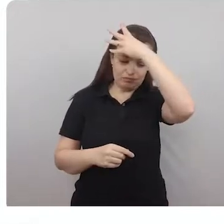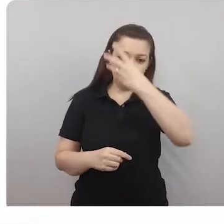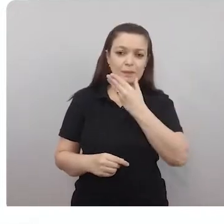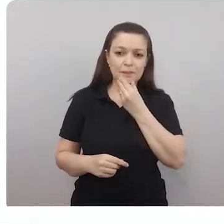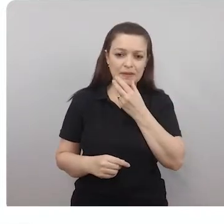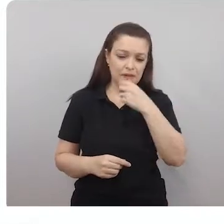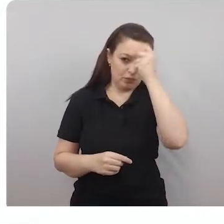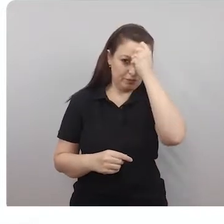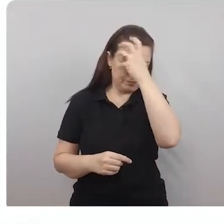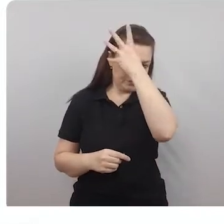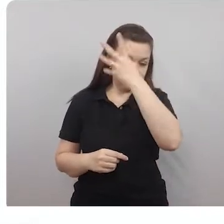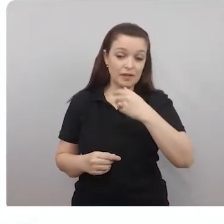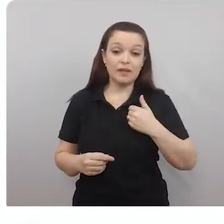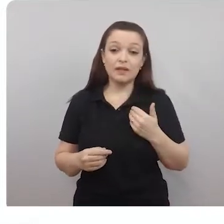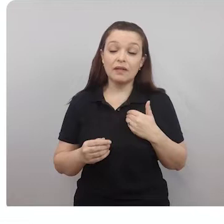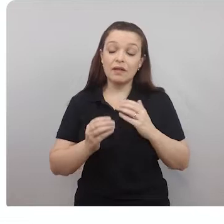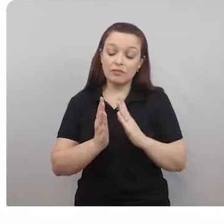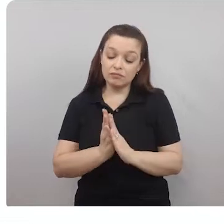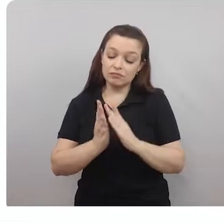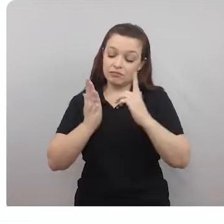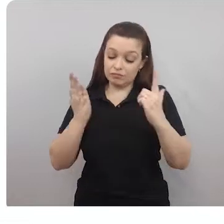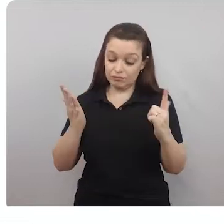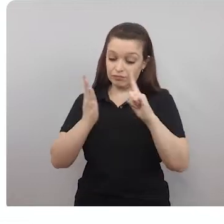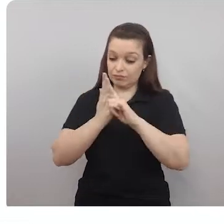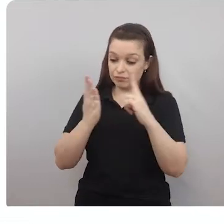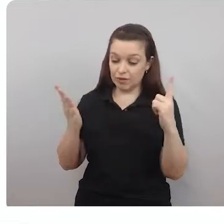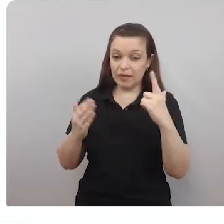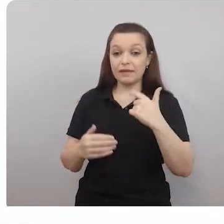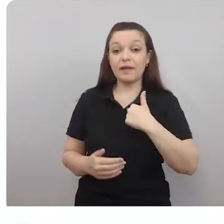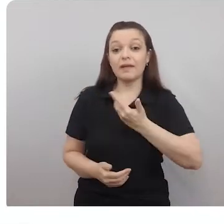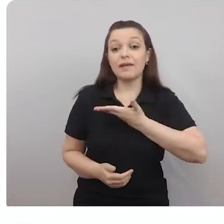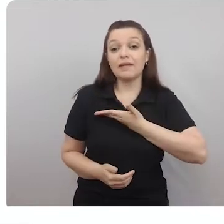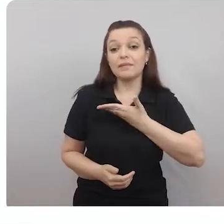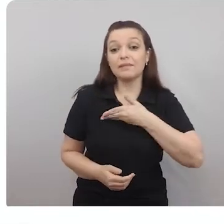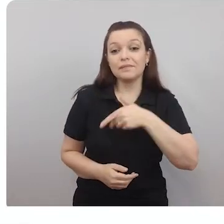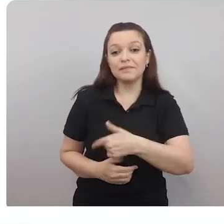que tem lá o seu bichinho de estimação, que é um